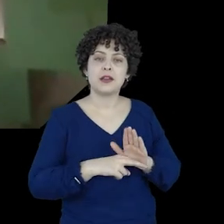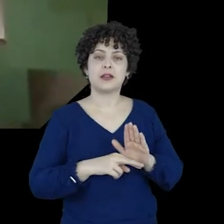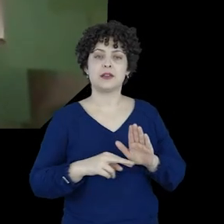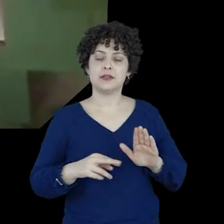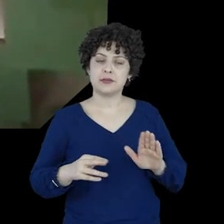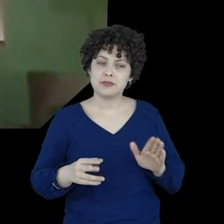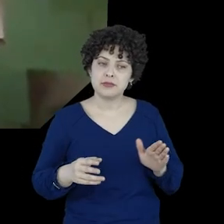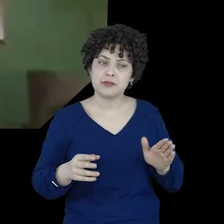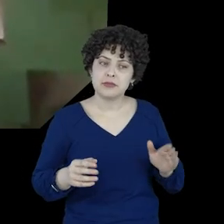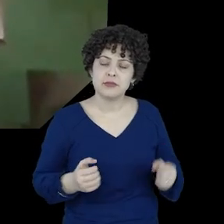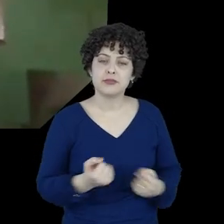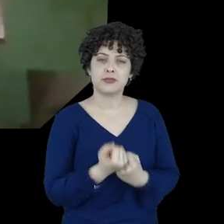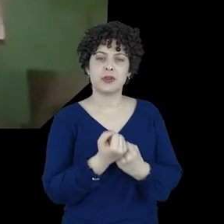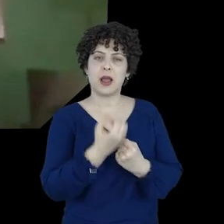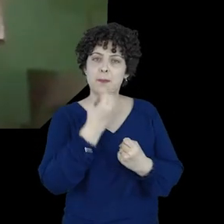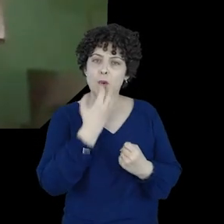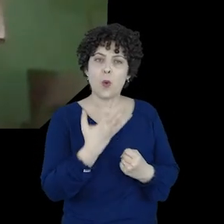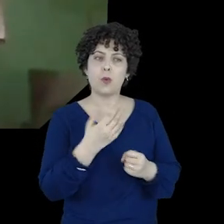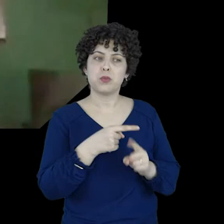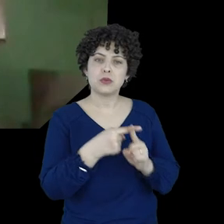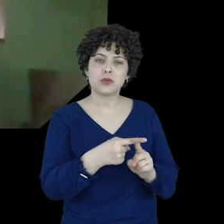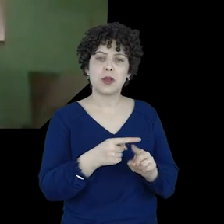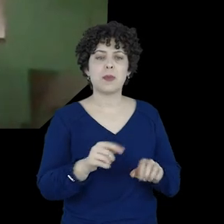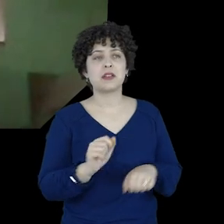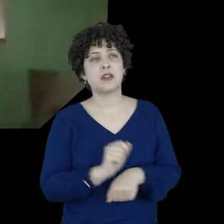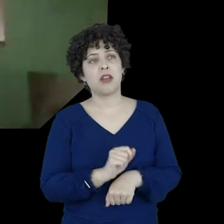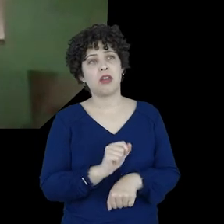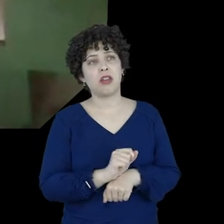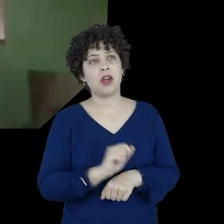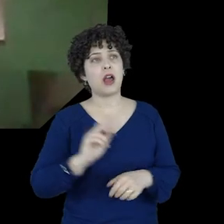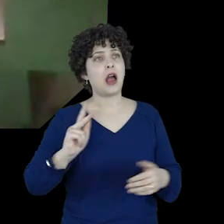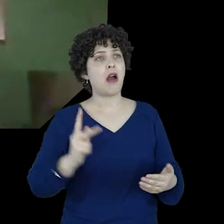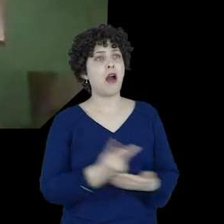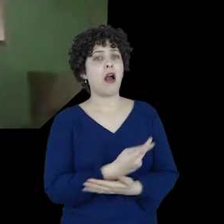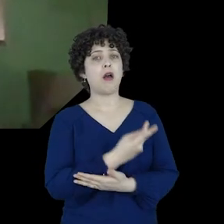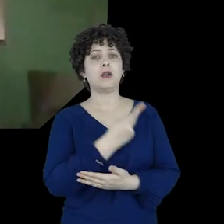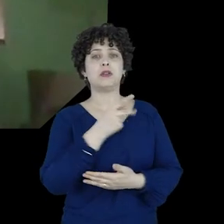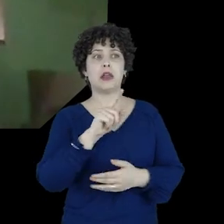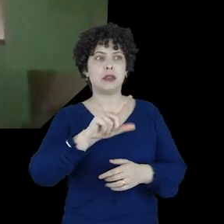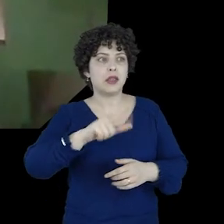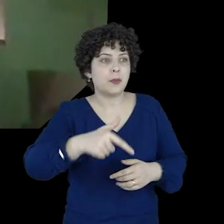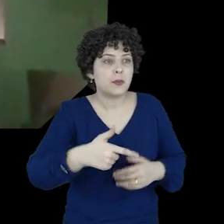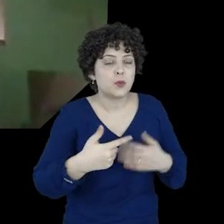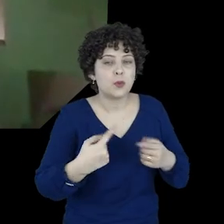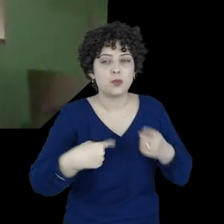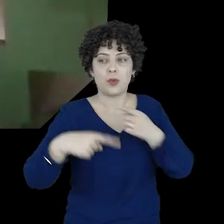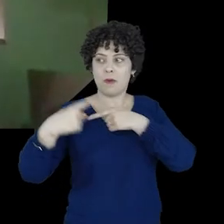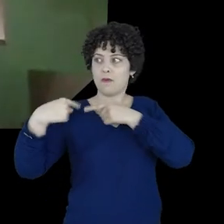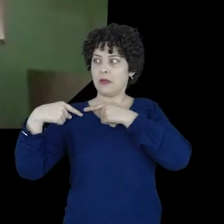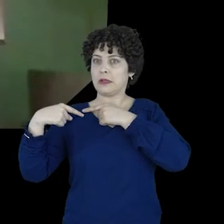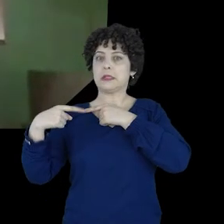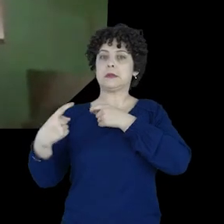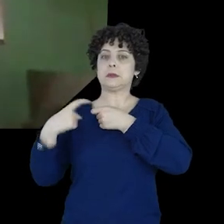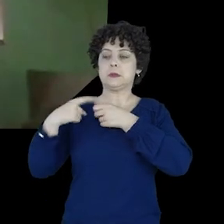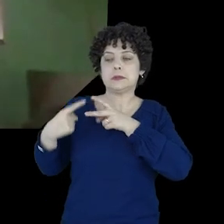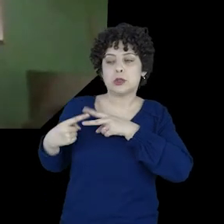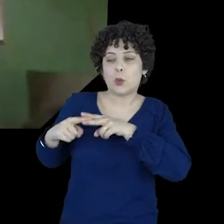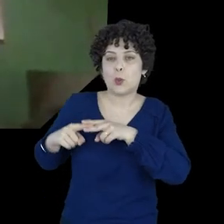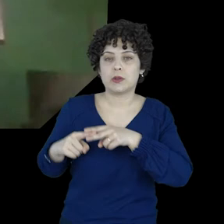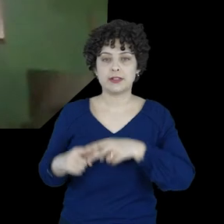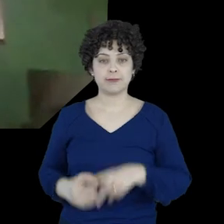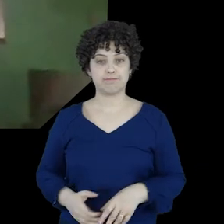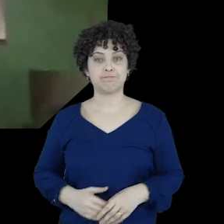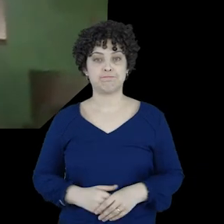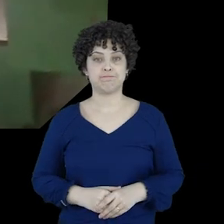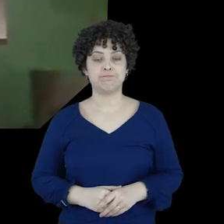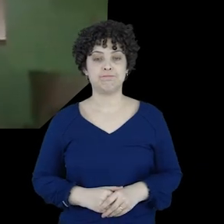que sejam proativas o bastante em vez de esperarmos que algo aconteça para, então, voltarmos atrás e consertarmos.